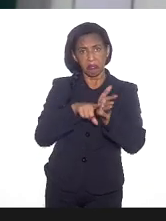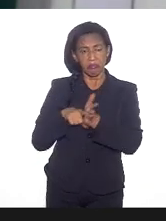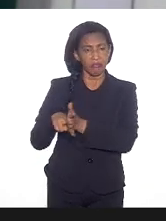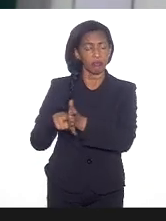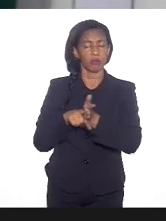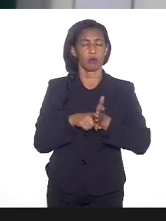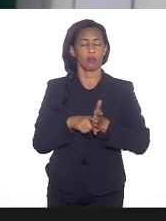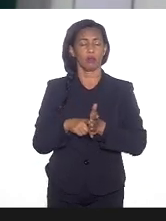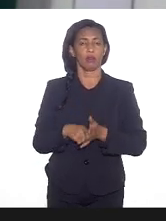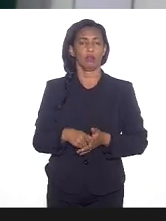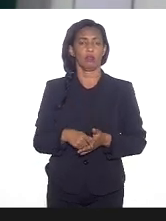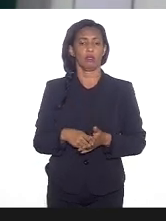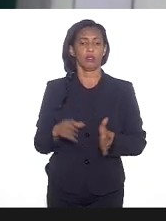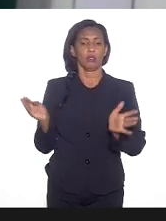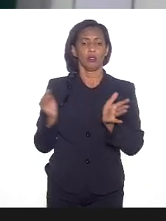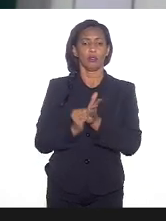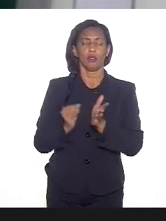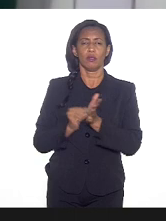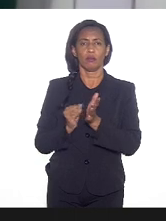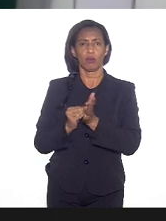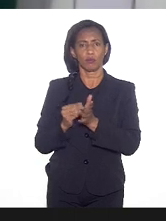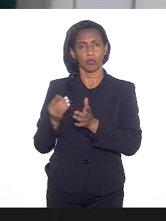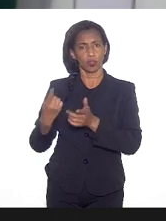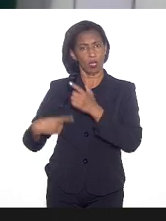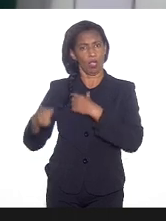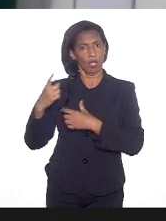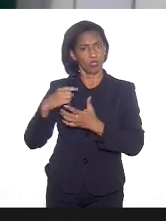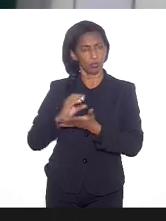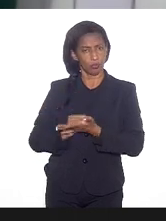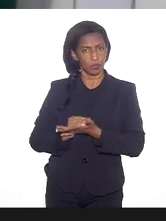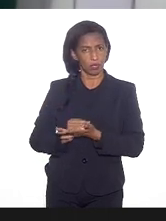né, sob a forma de restituição ao erário,